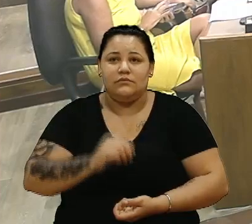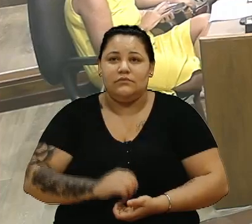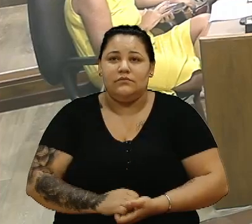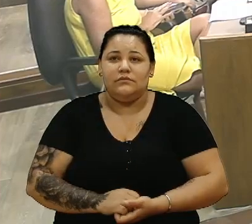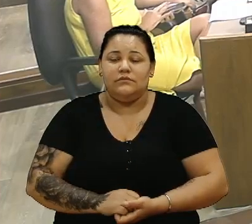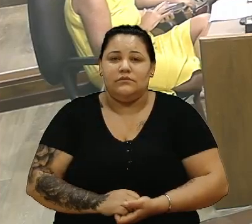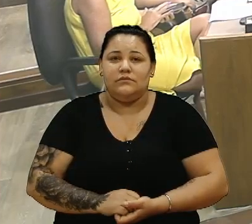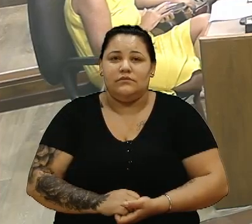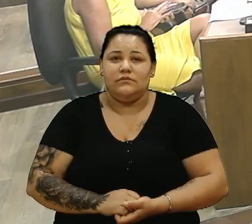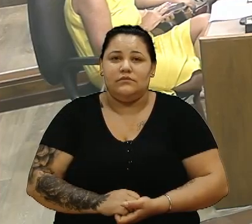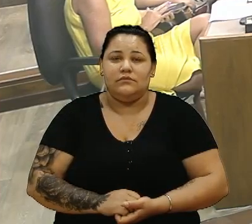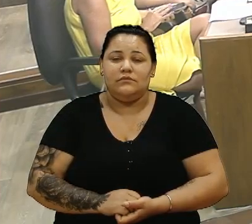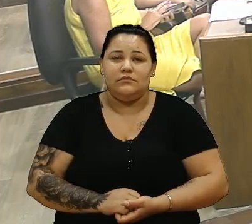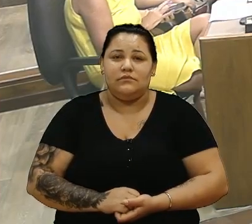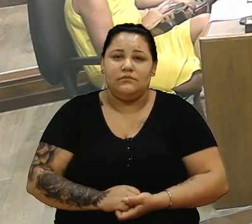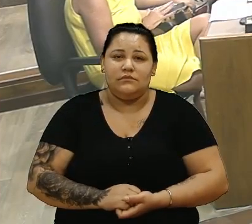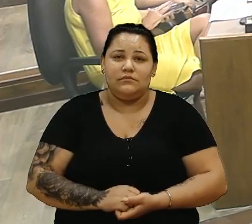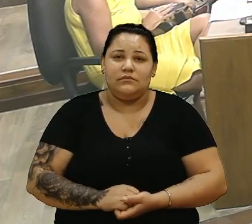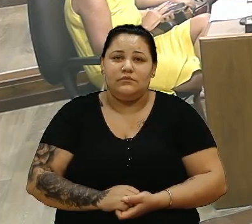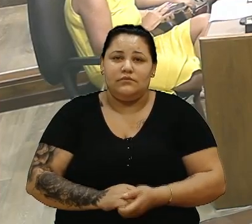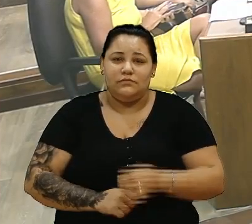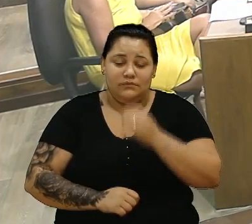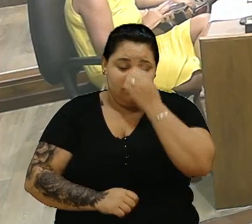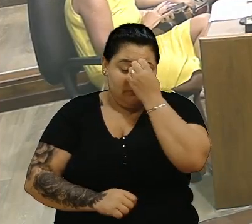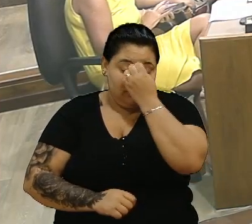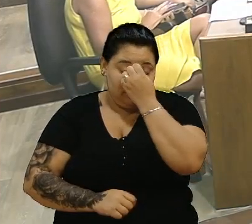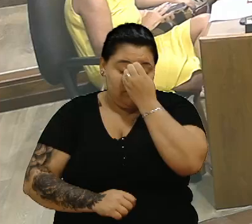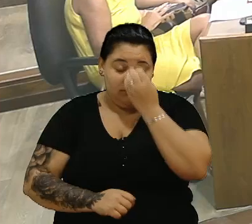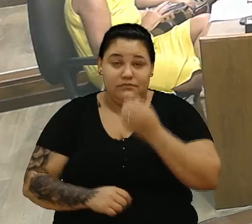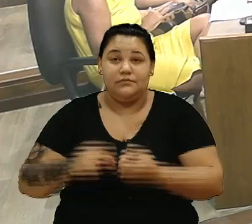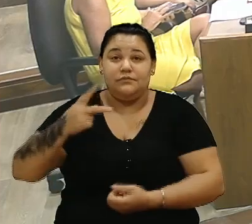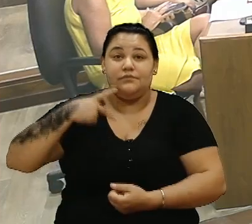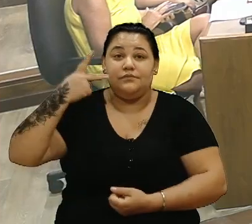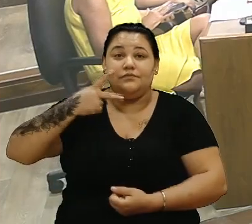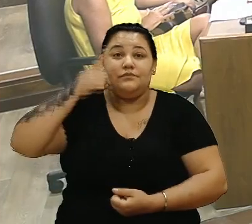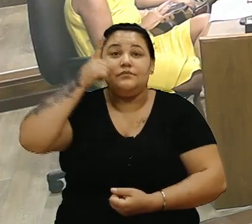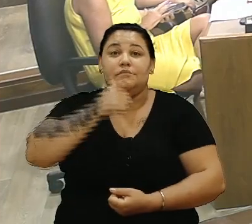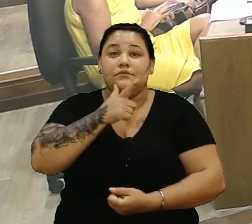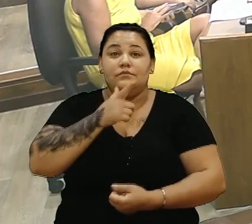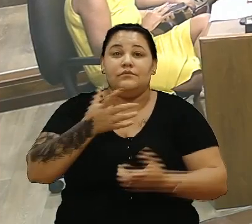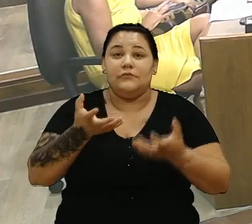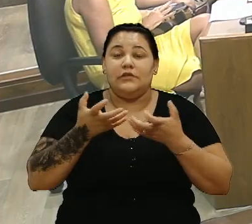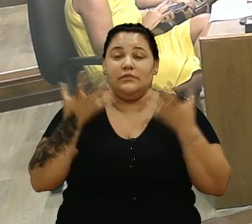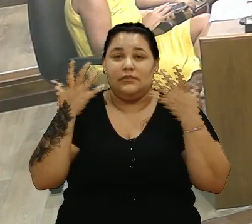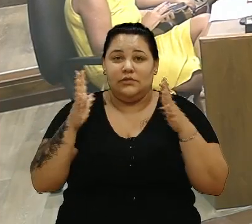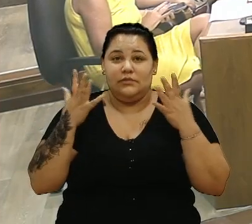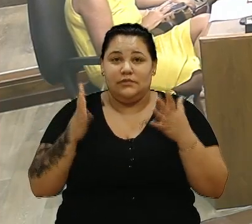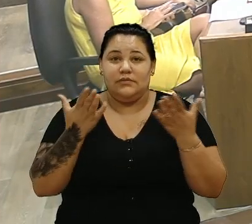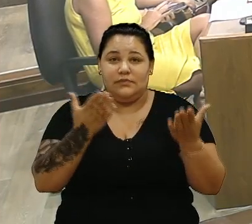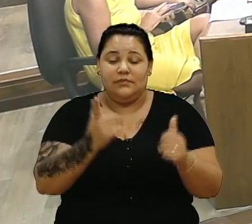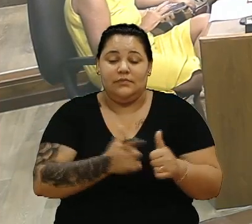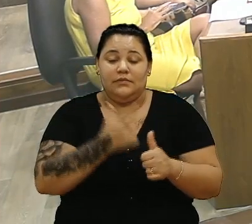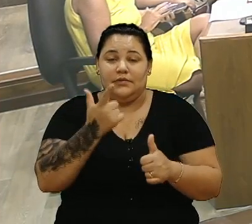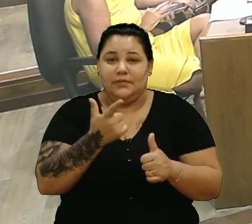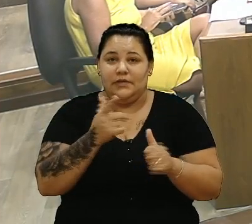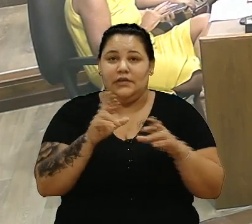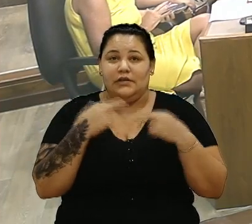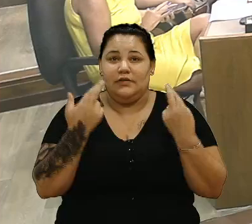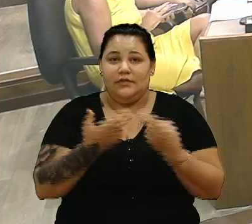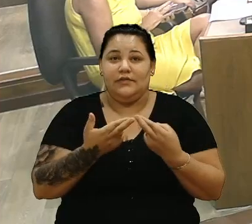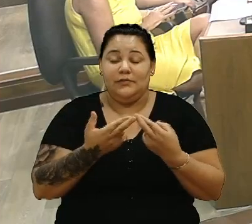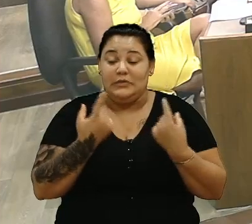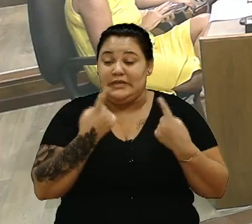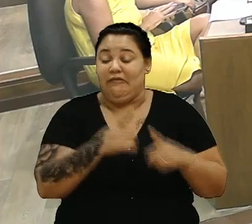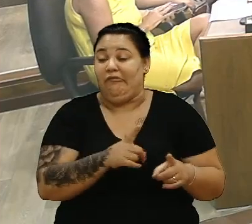Com a palavra, vereador Cláudio Libardi. Vereador Lucas, queria lhe parabenizar pela condução dos trabalhos. Primeira sessão ordinária do senhor é um desafio